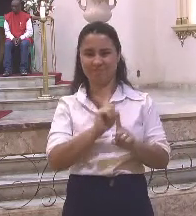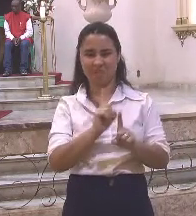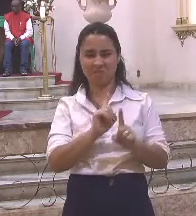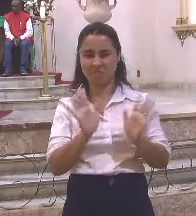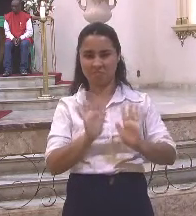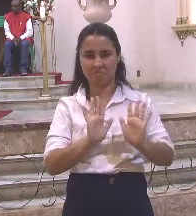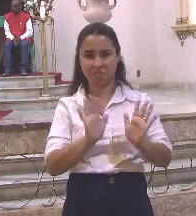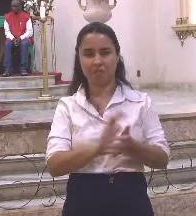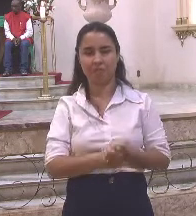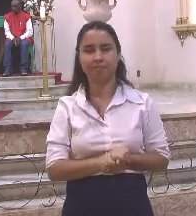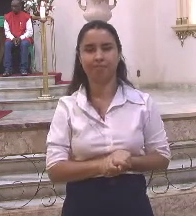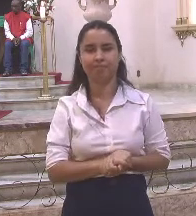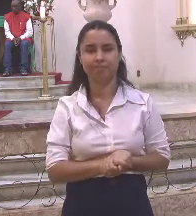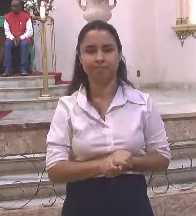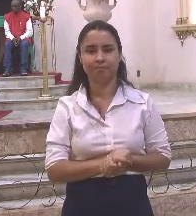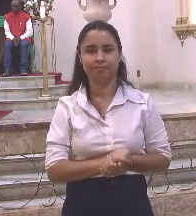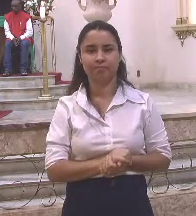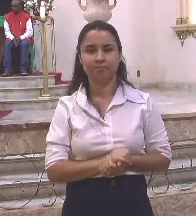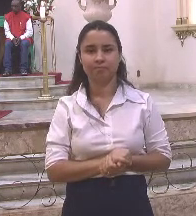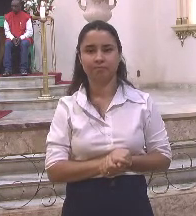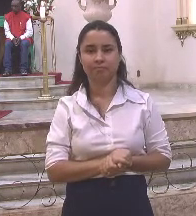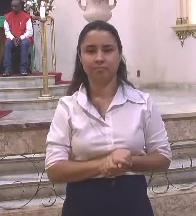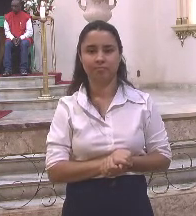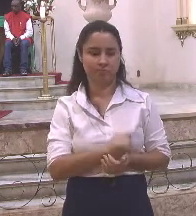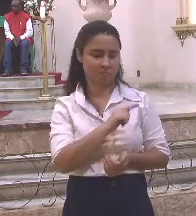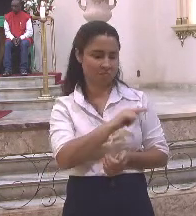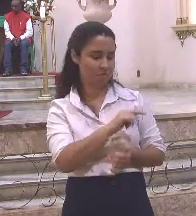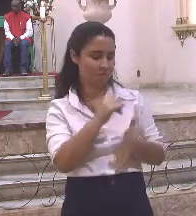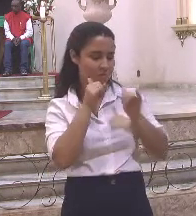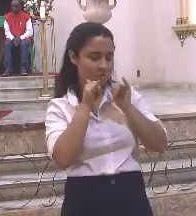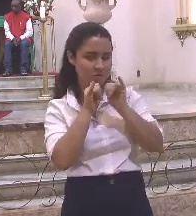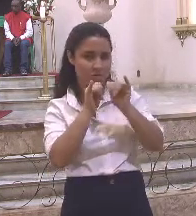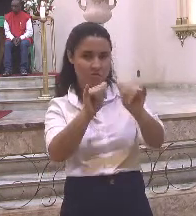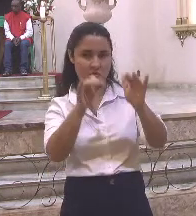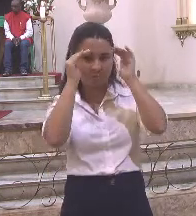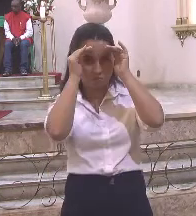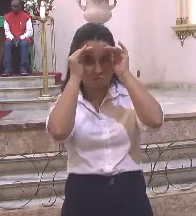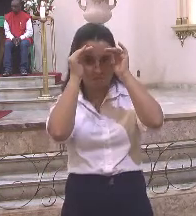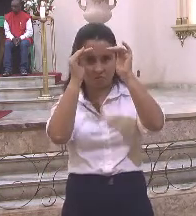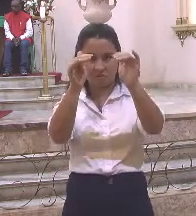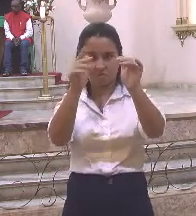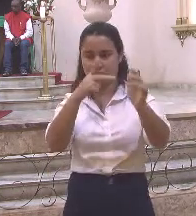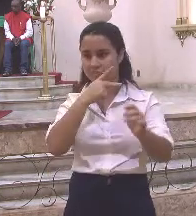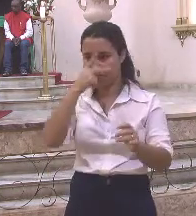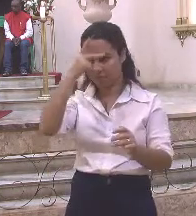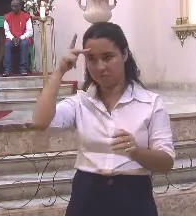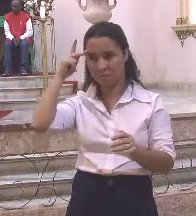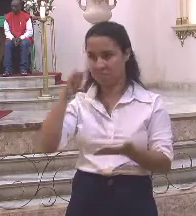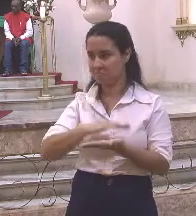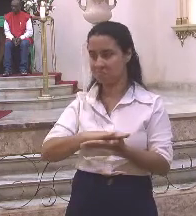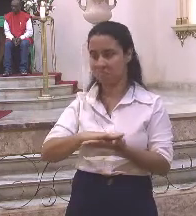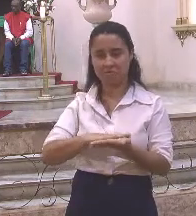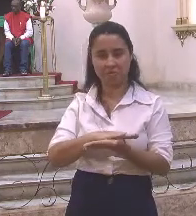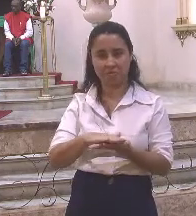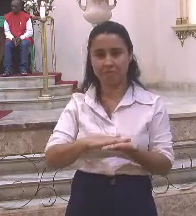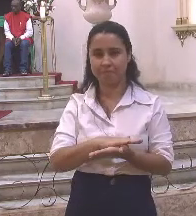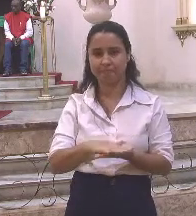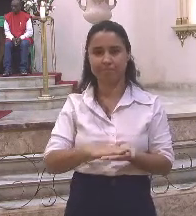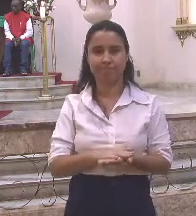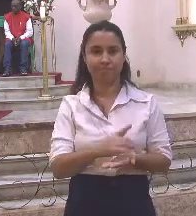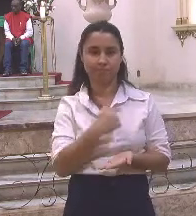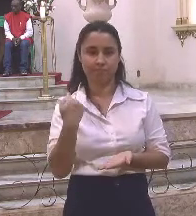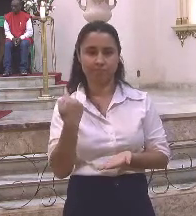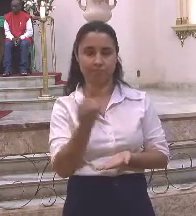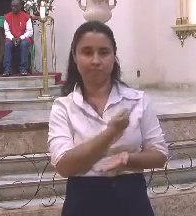Com a informação de que ele não respeitava as pessoas, também concluímos que ele